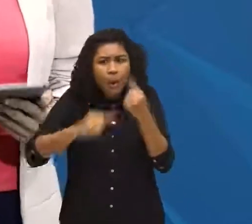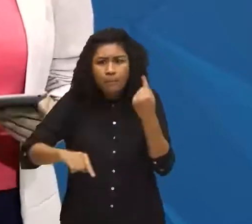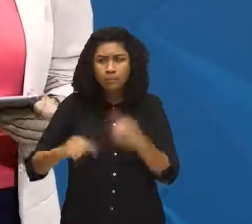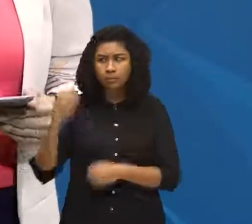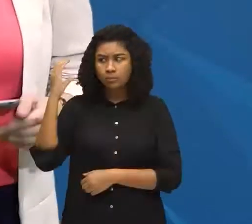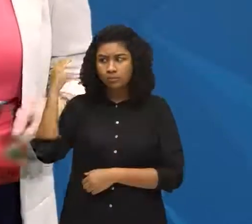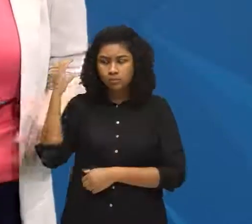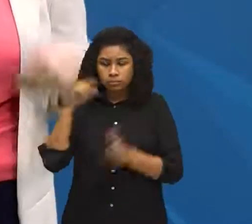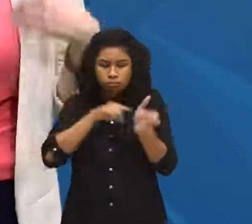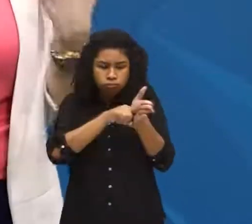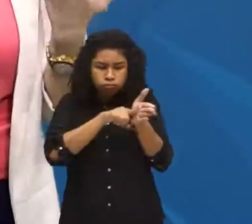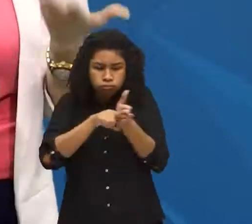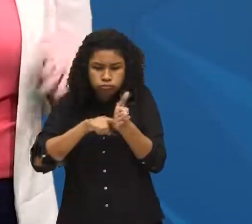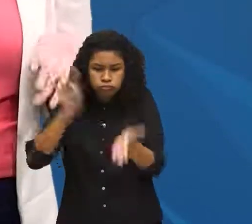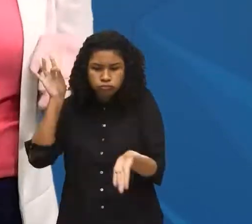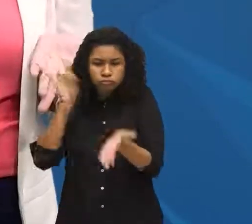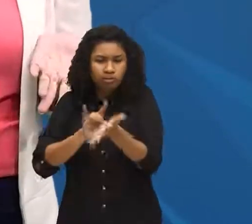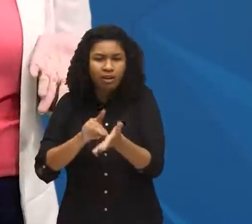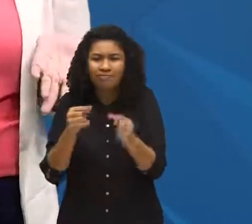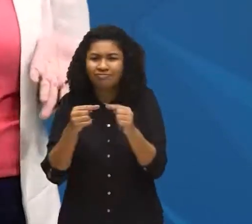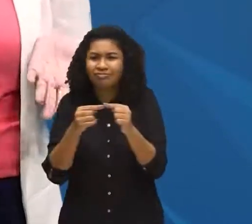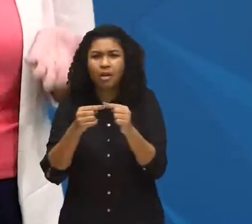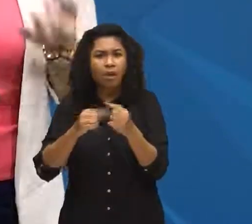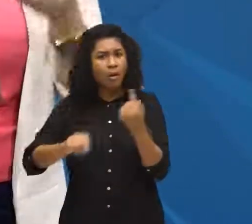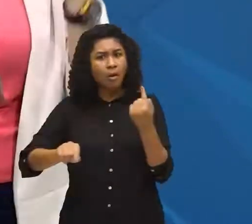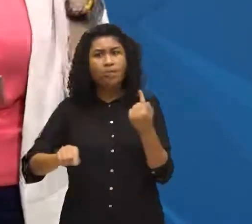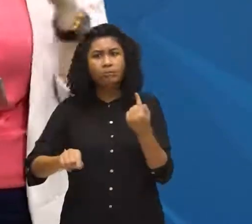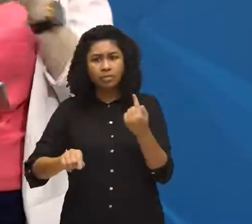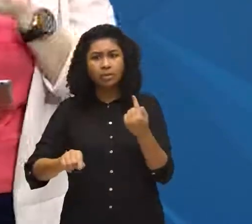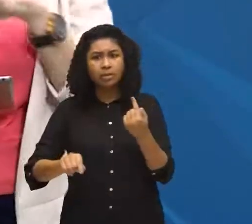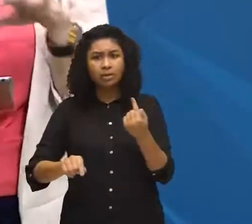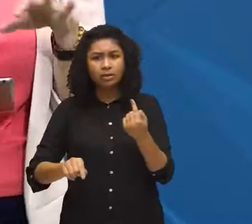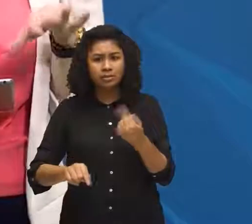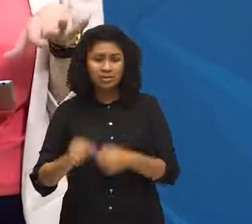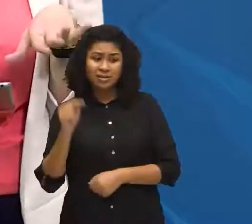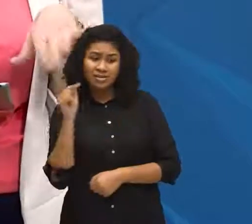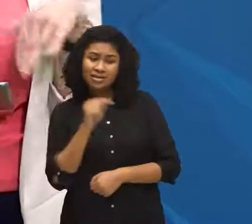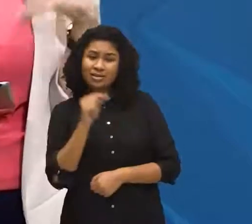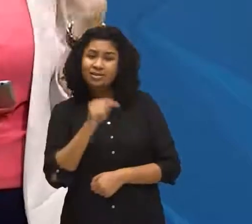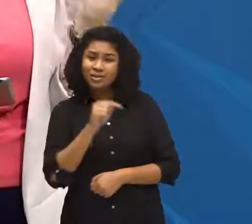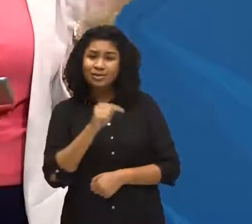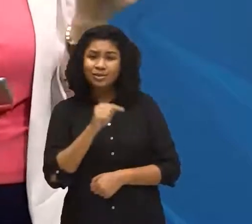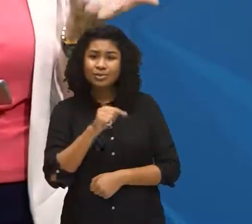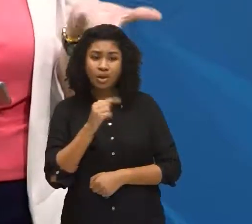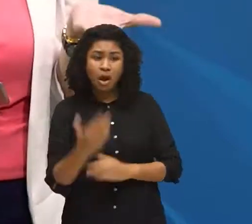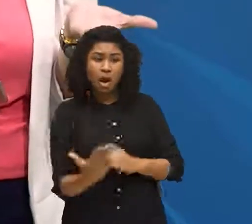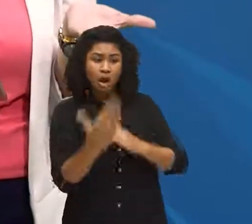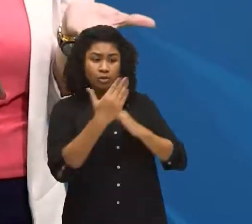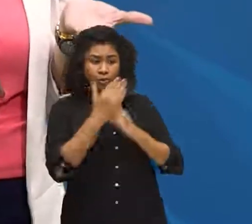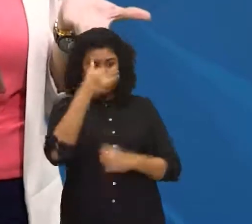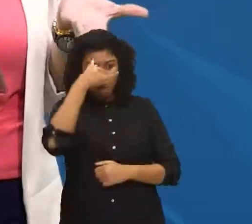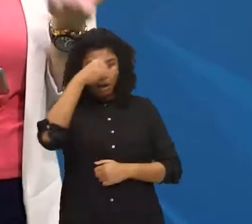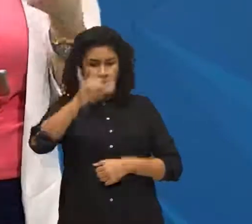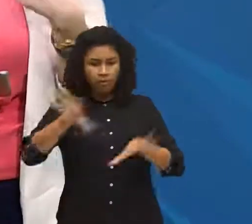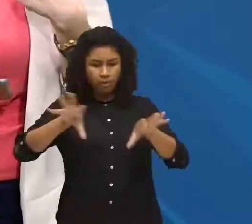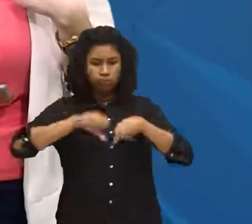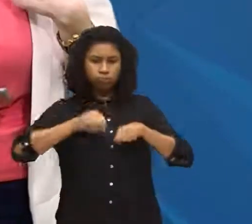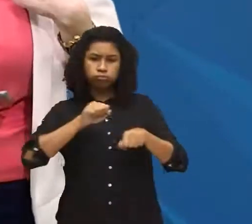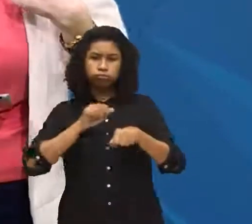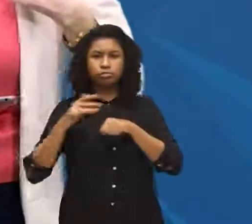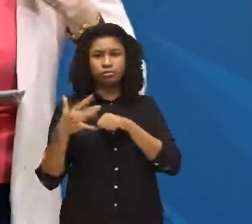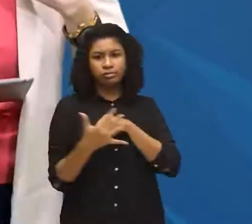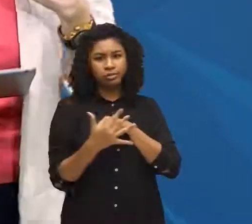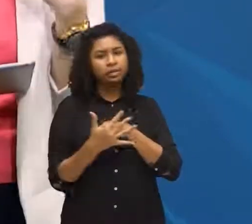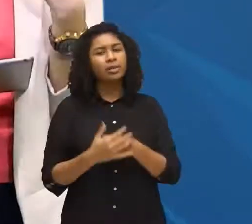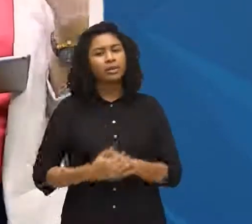a afirmar que fazer esse procedimento vai estar ali causando alguma prevenção em relação ao coronavírus. A gente